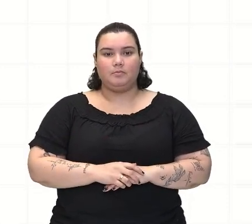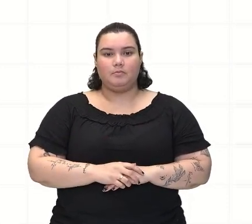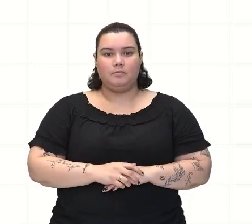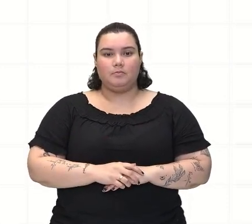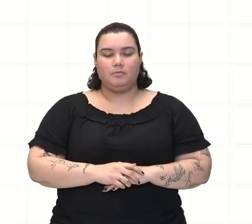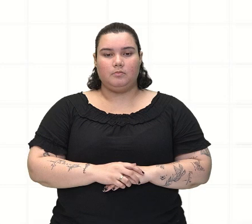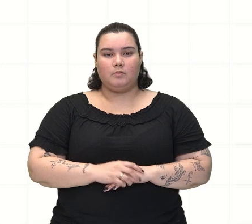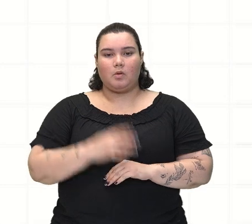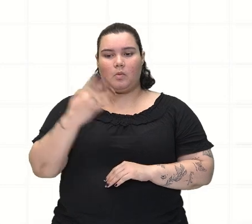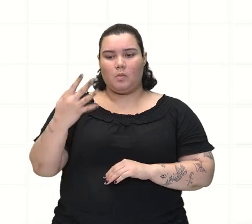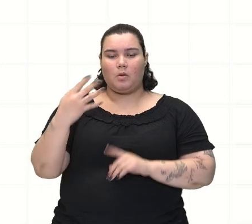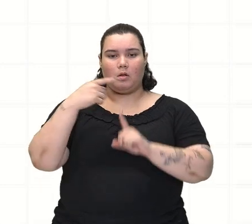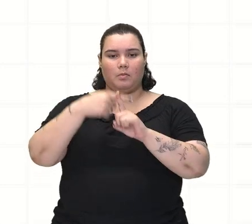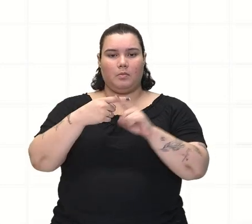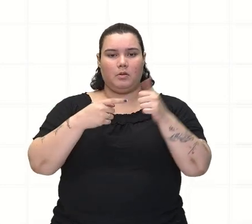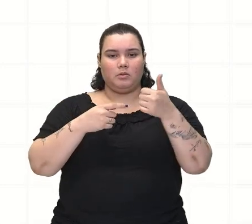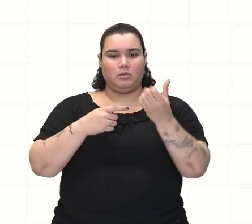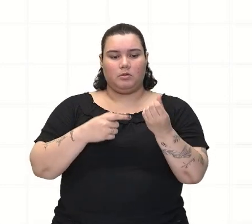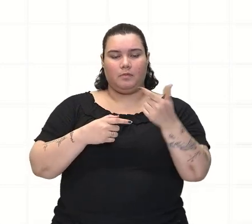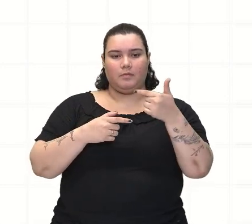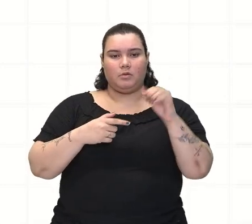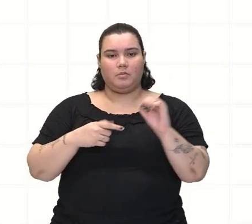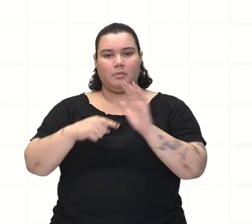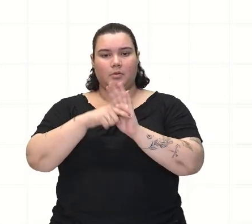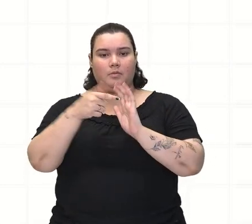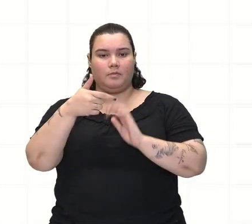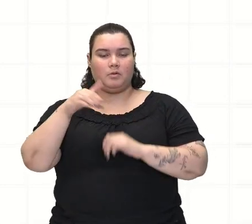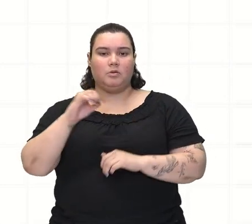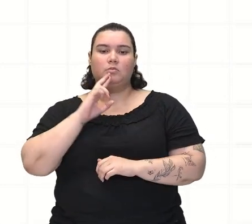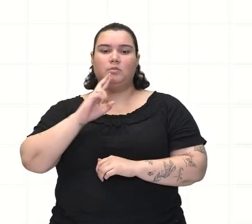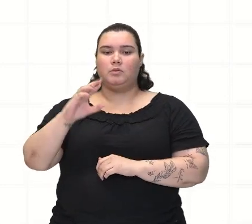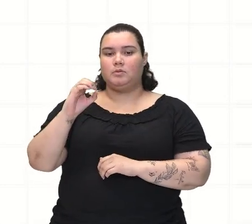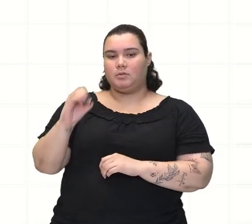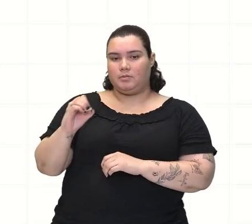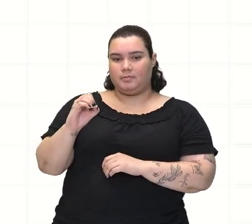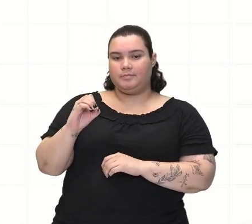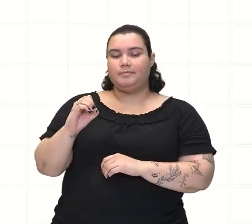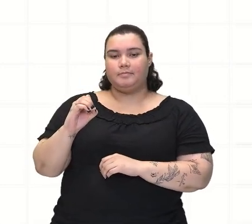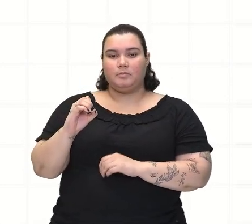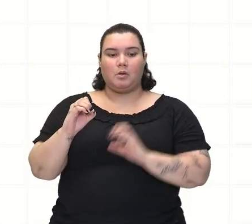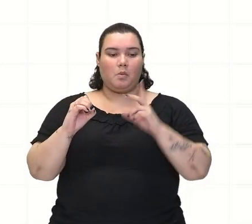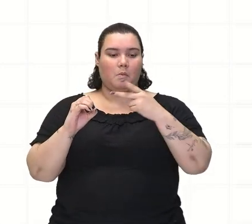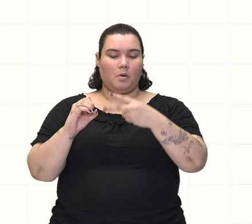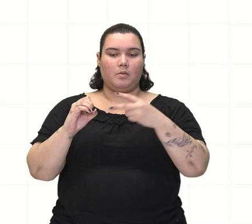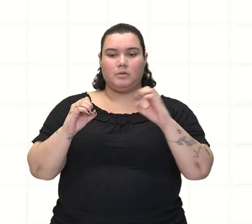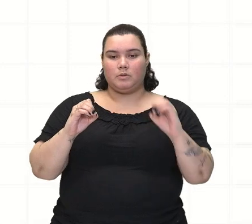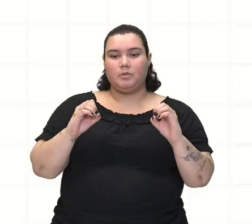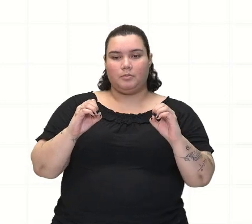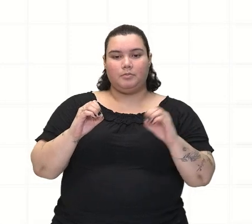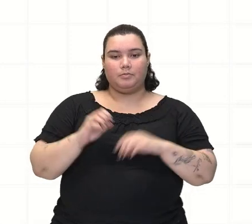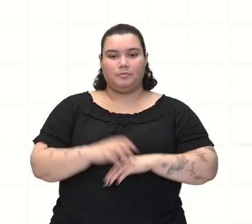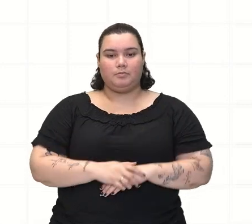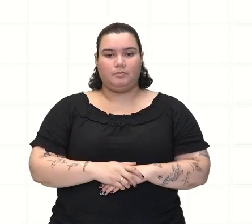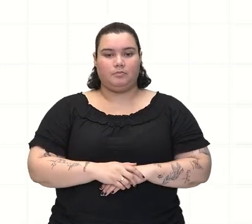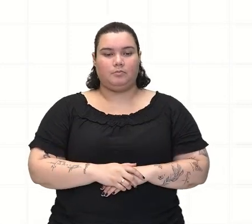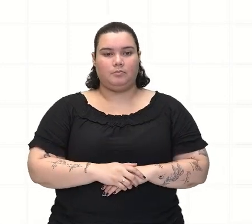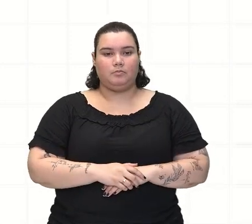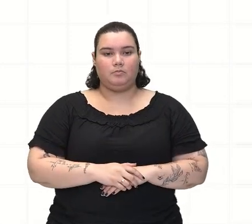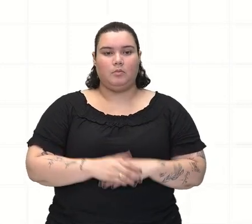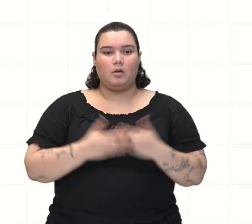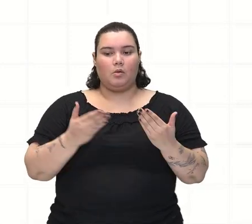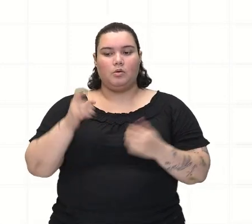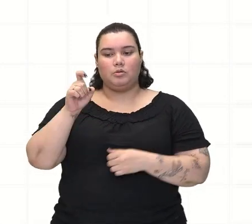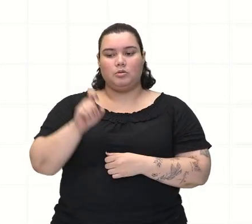Ó, 4 mais 16, 20. 20 menos 20, 0 é igual a zero. Então, para x igual a